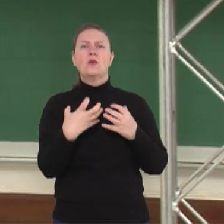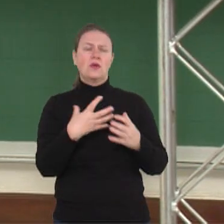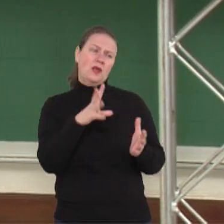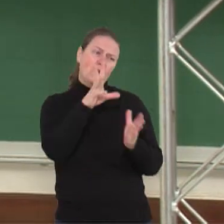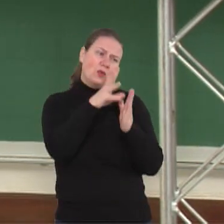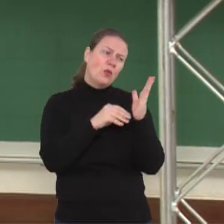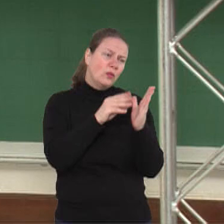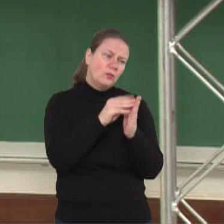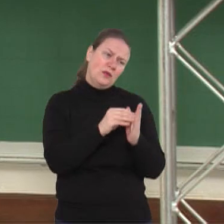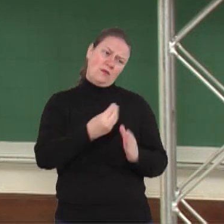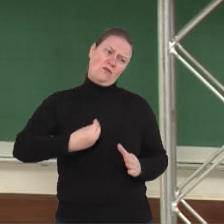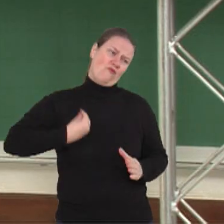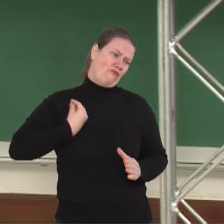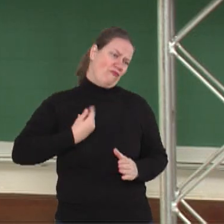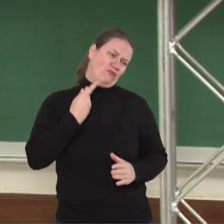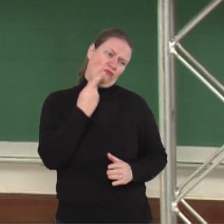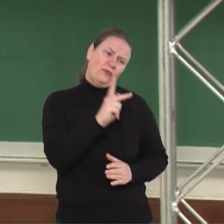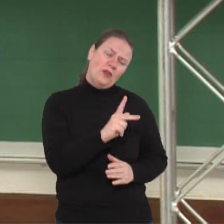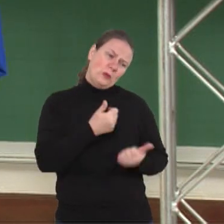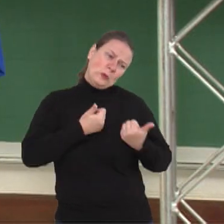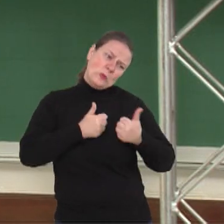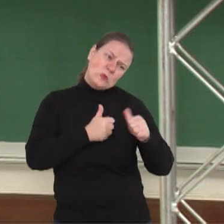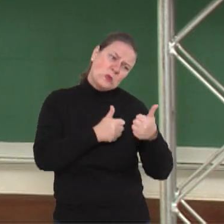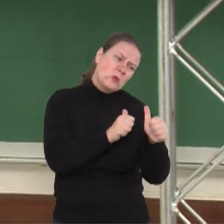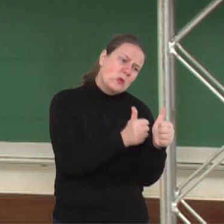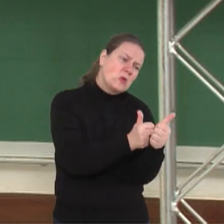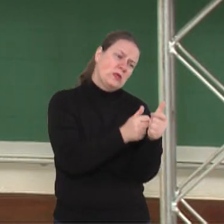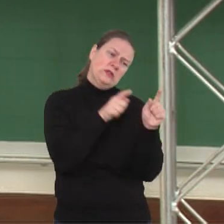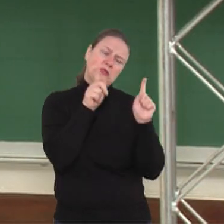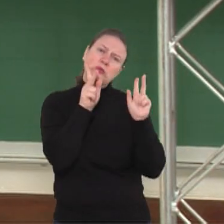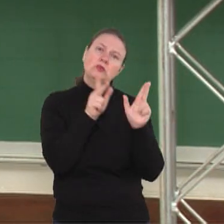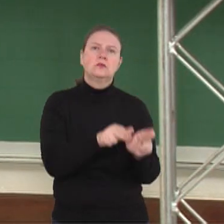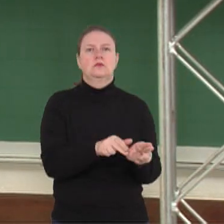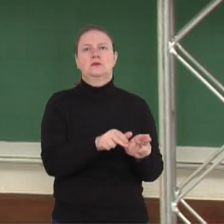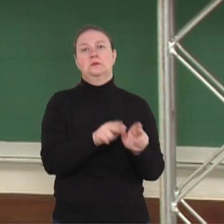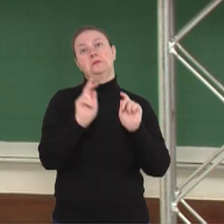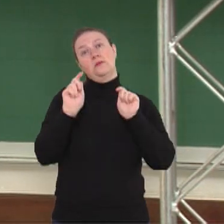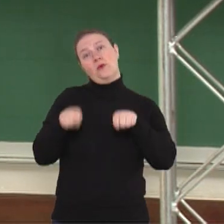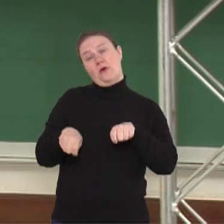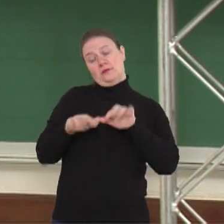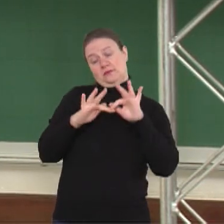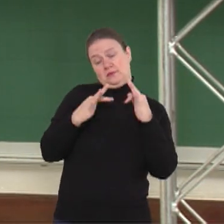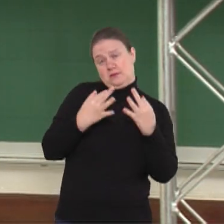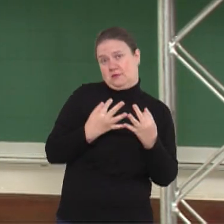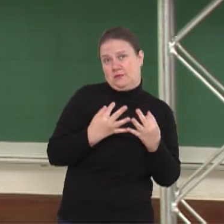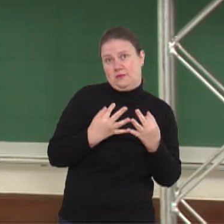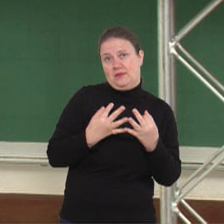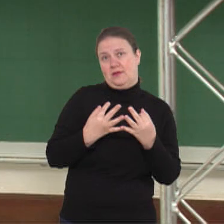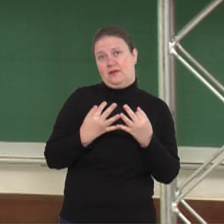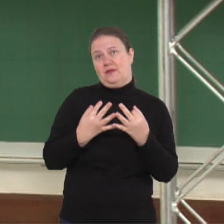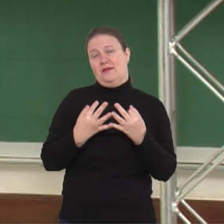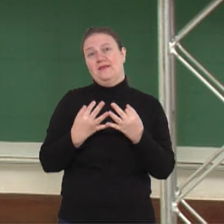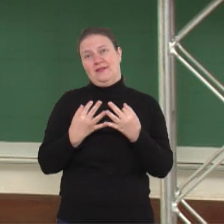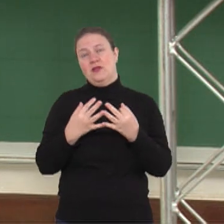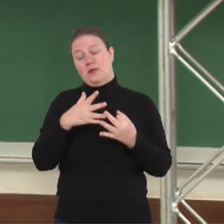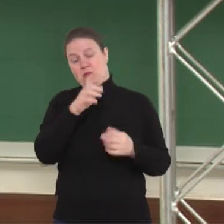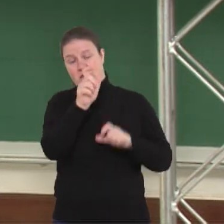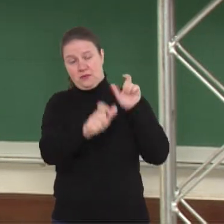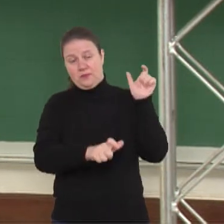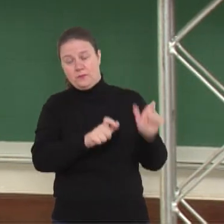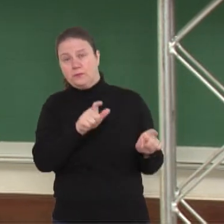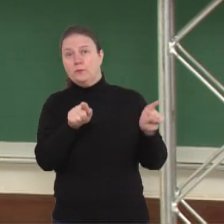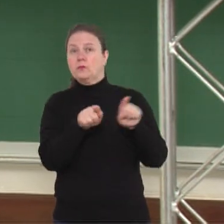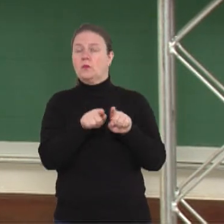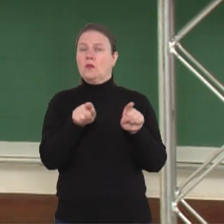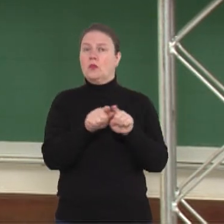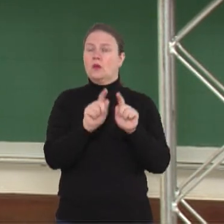para a minha vida, né? Eu quero seguir esse rumo e tal. Então também pode ser familiares, não necessariamente pai e mãe. Podem ser